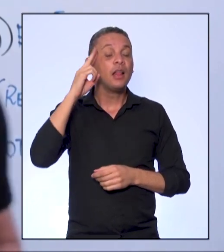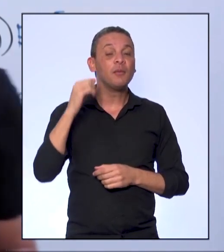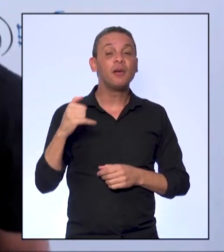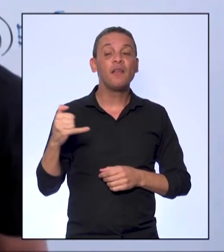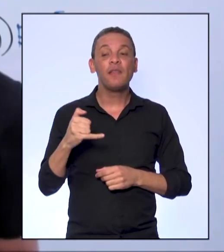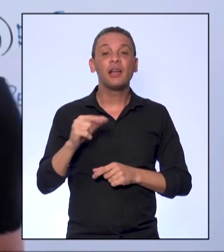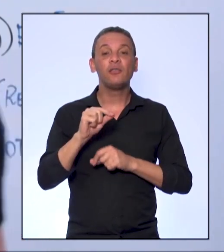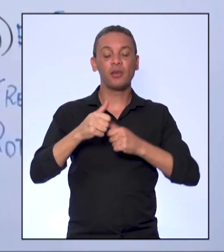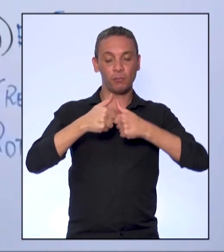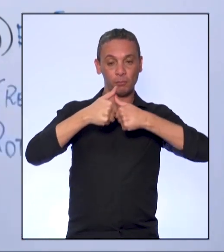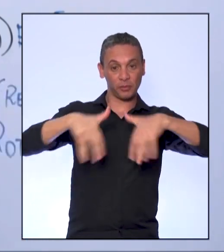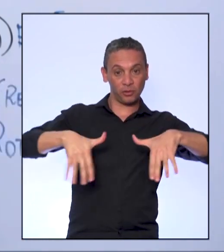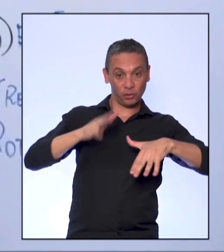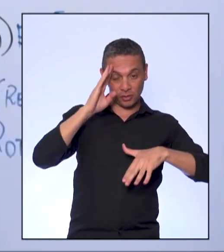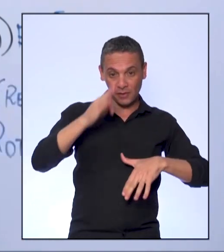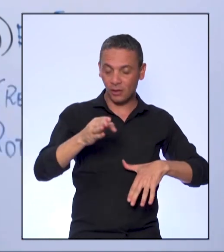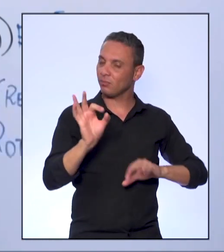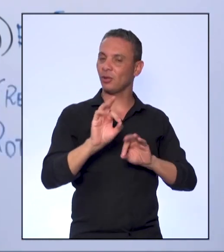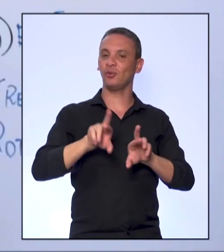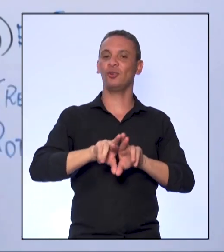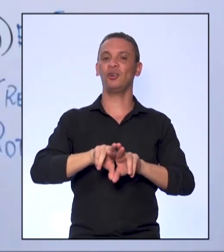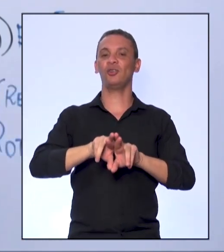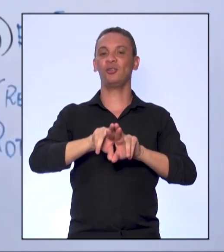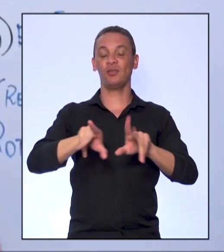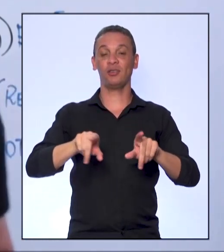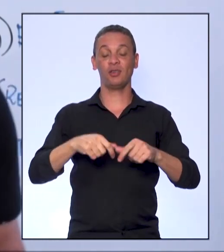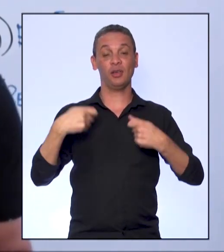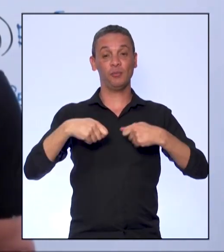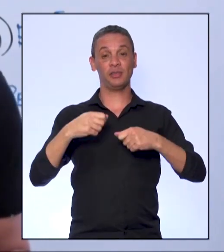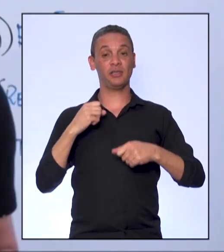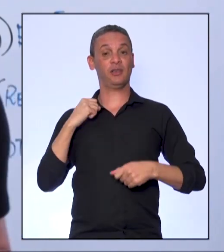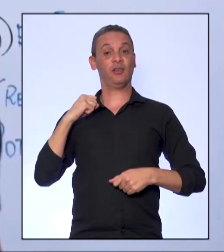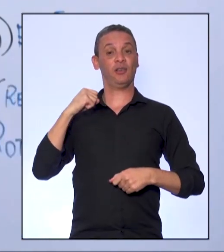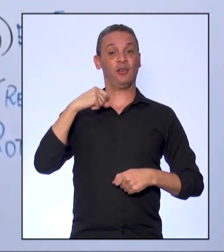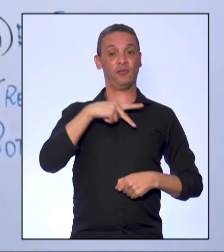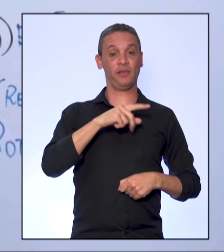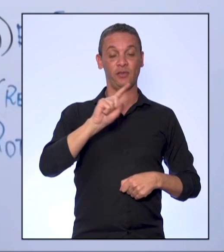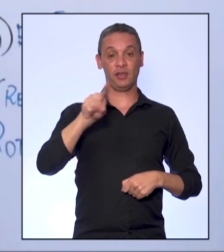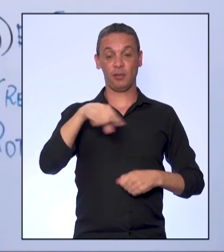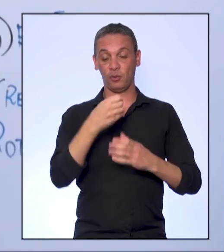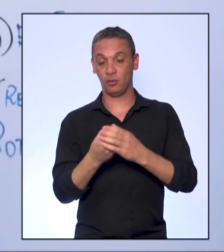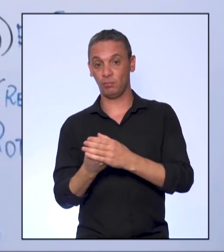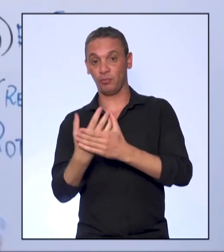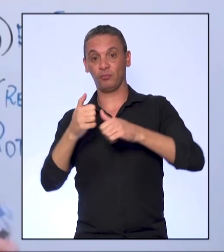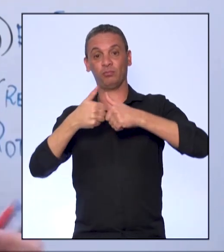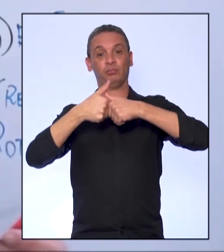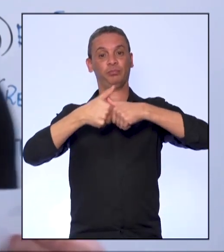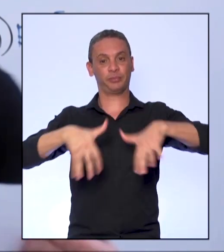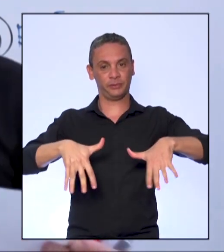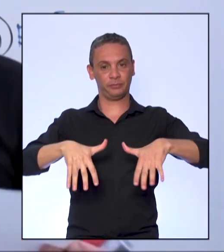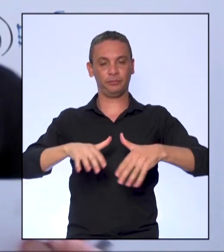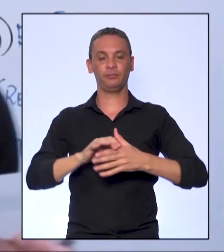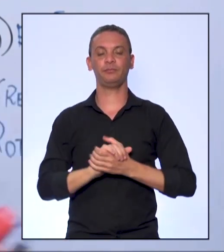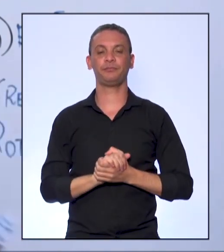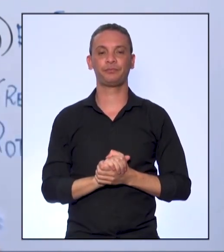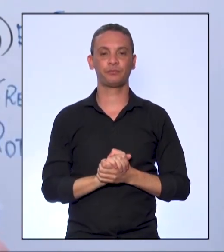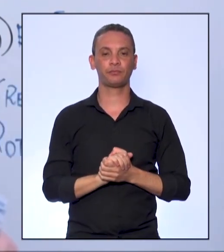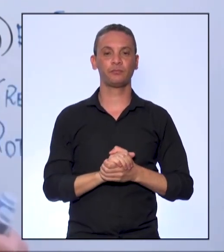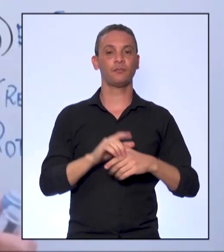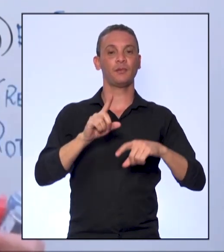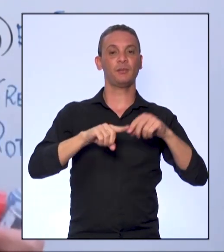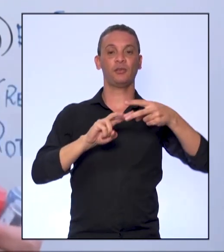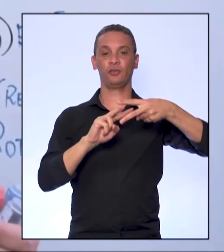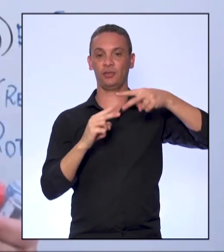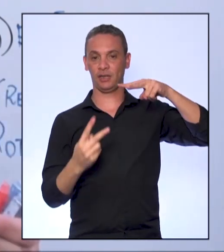aquele que já é o mensageiro? Não. É aquele que precisa produzir ainda o mensageiro para depois produzir proteína, com material